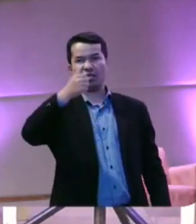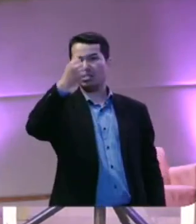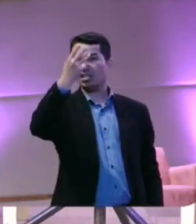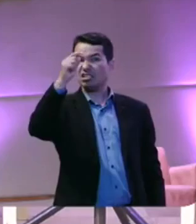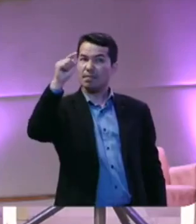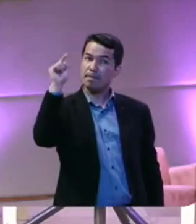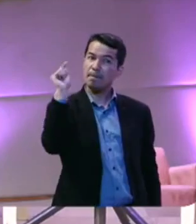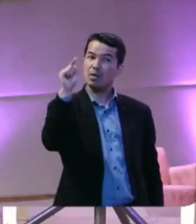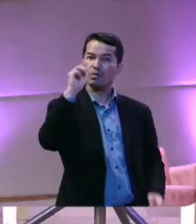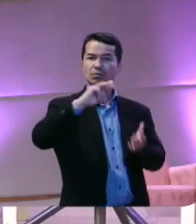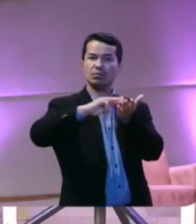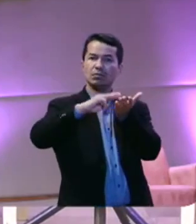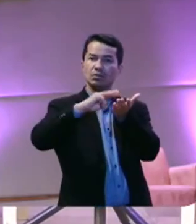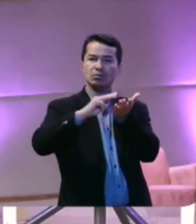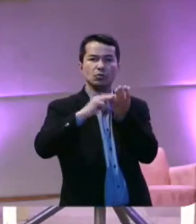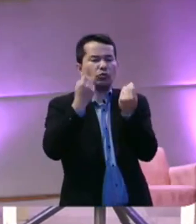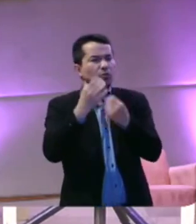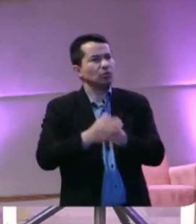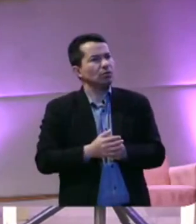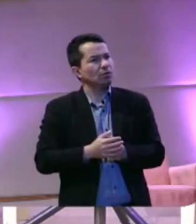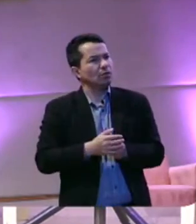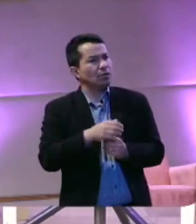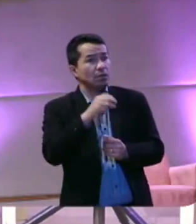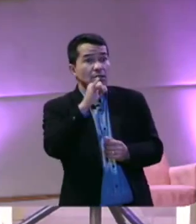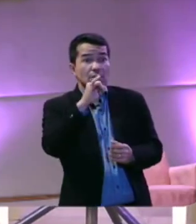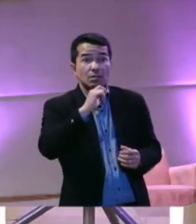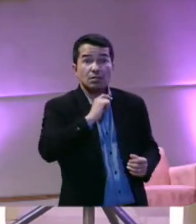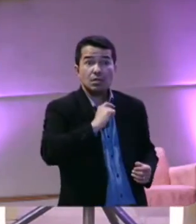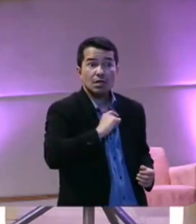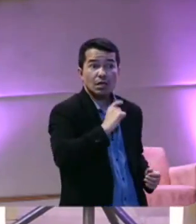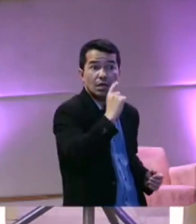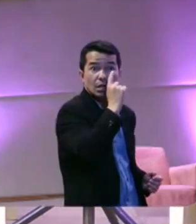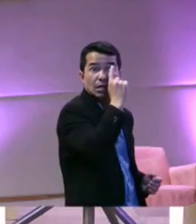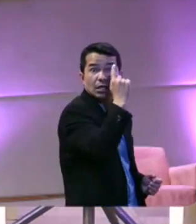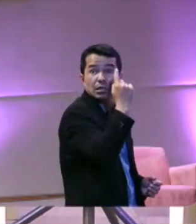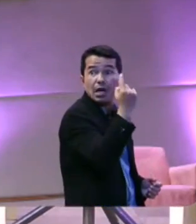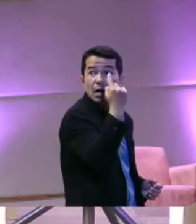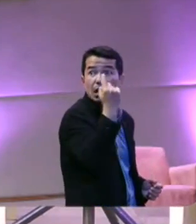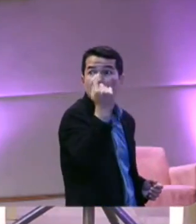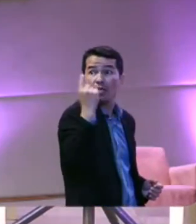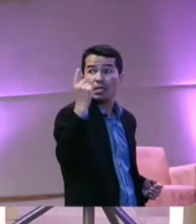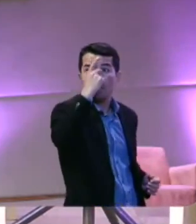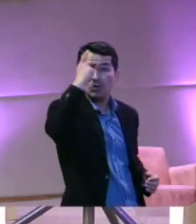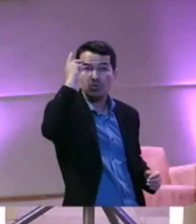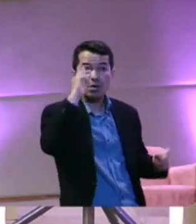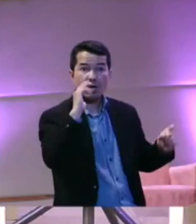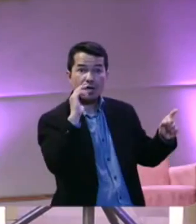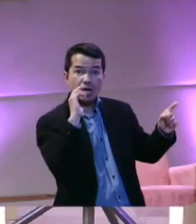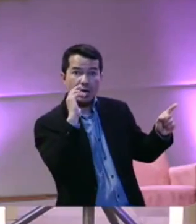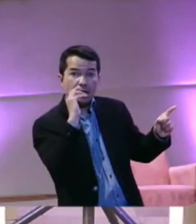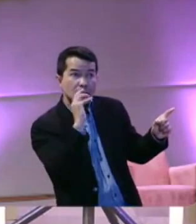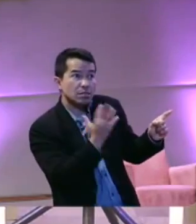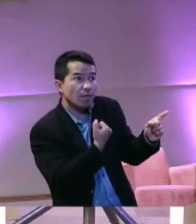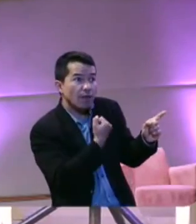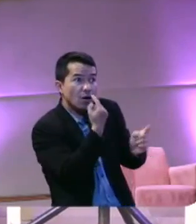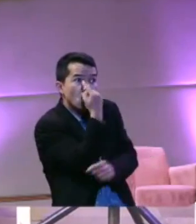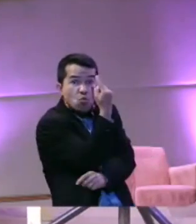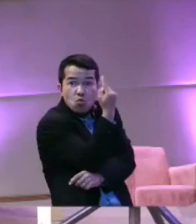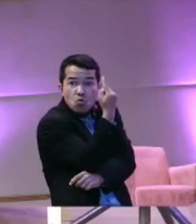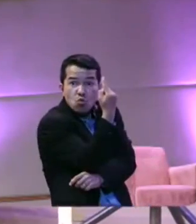pensando, se cada pessoa, pelo menos em um ano, ela ganhasse uma pessoa para